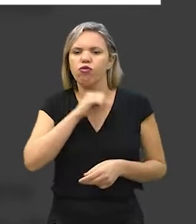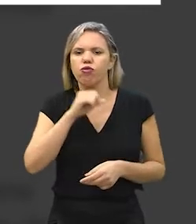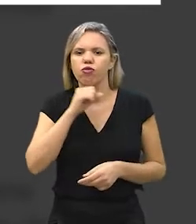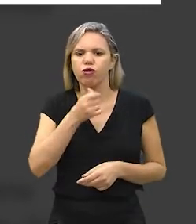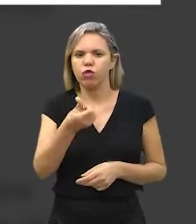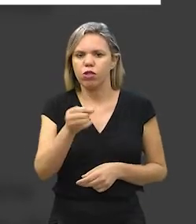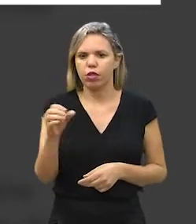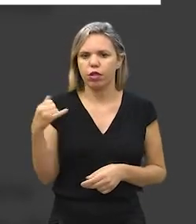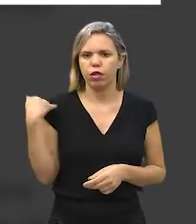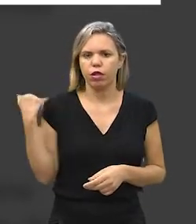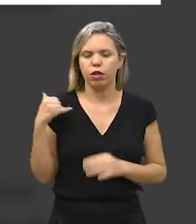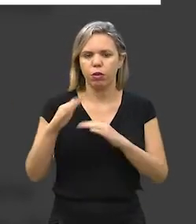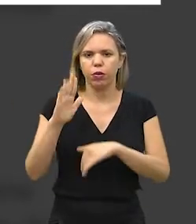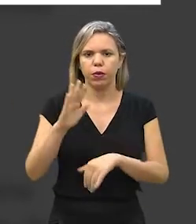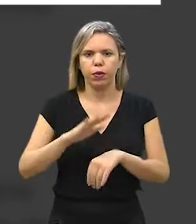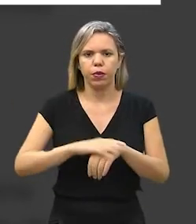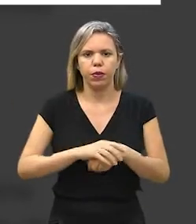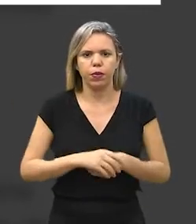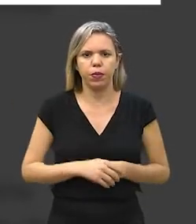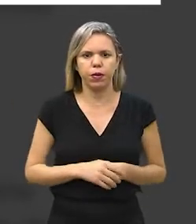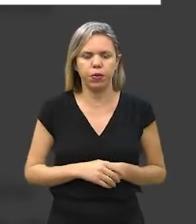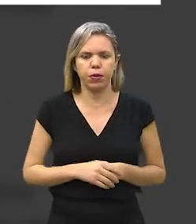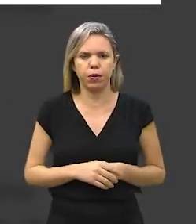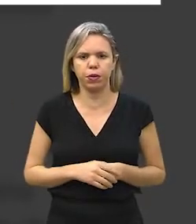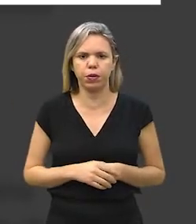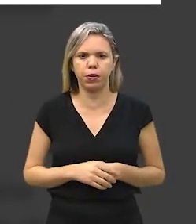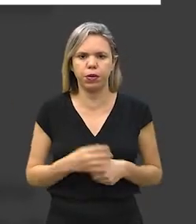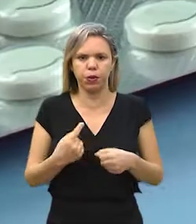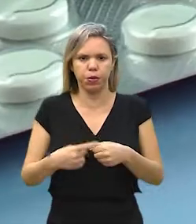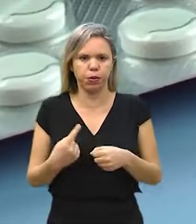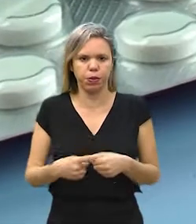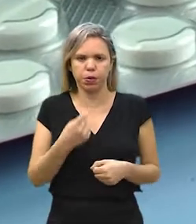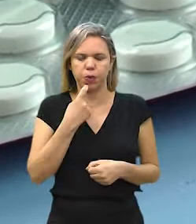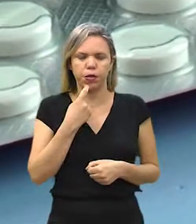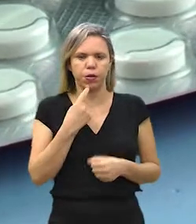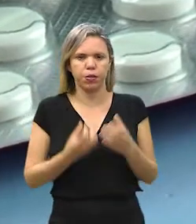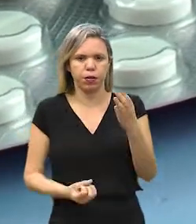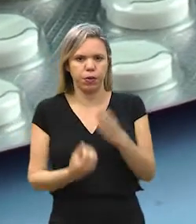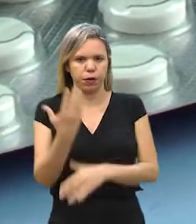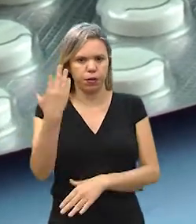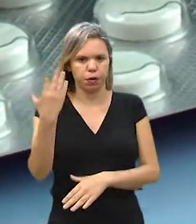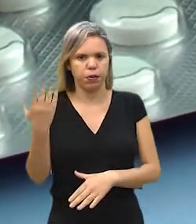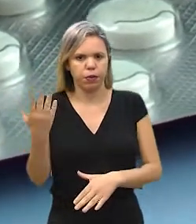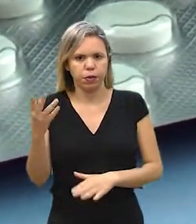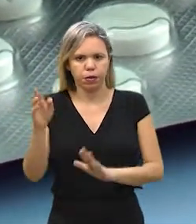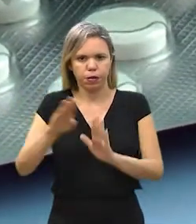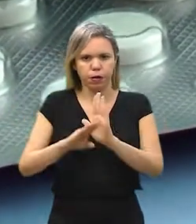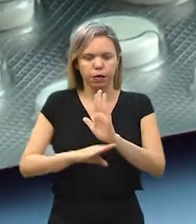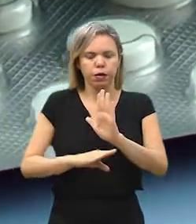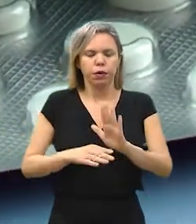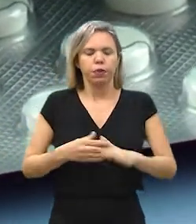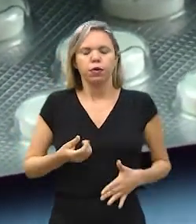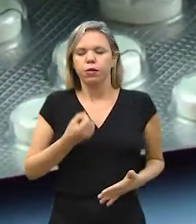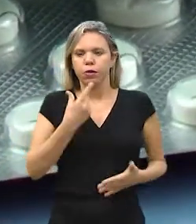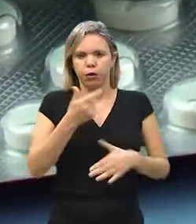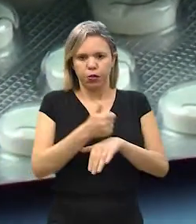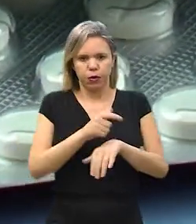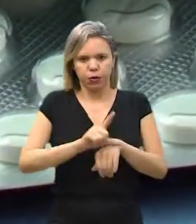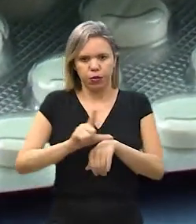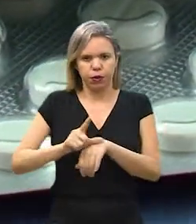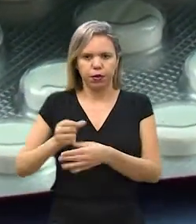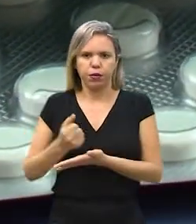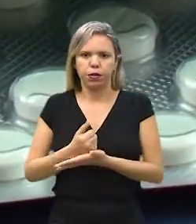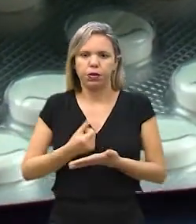idosos com 60 anos ou mais do município de Campinas seria criado assim o programa farmácia